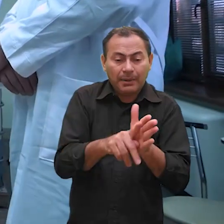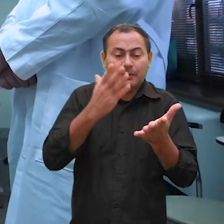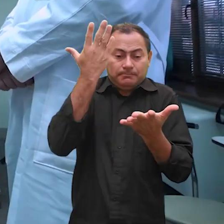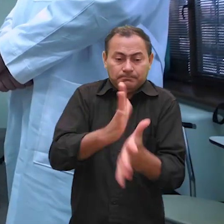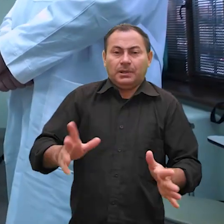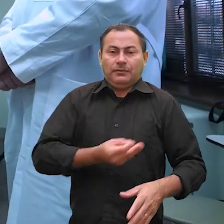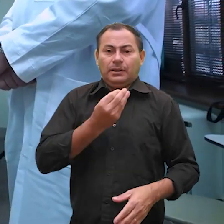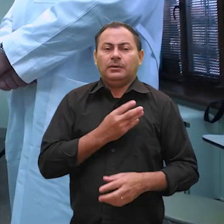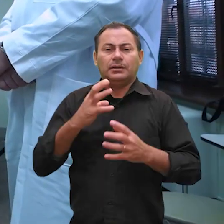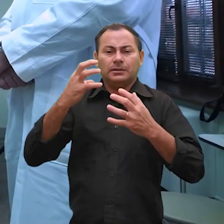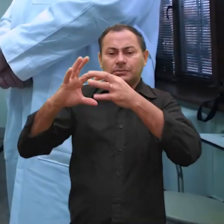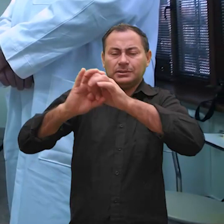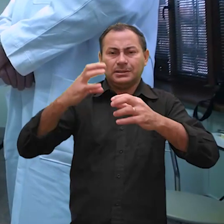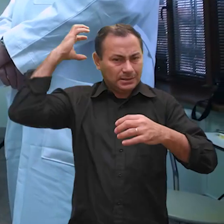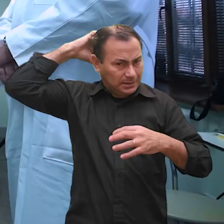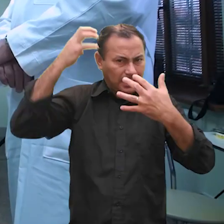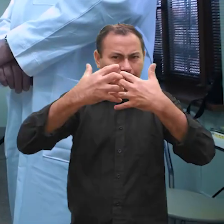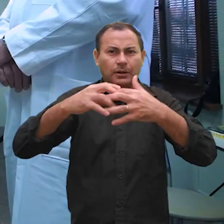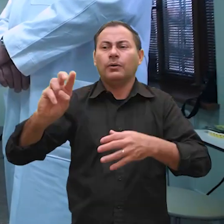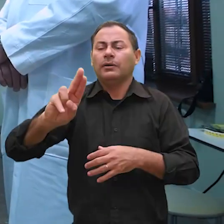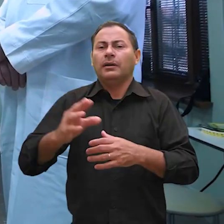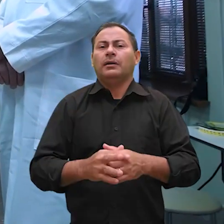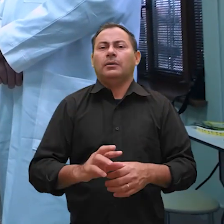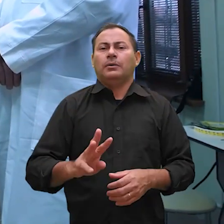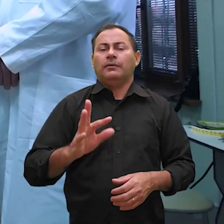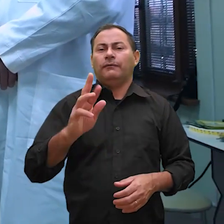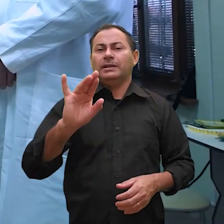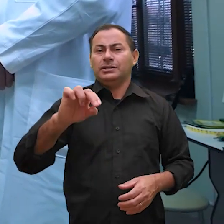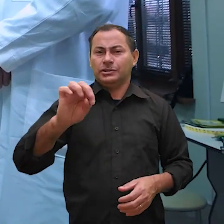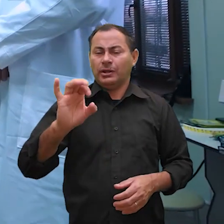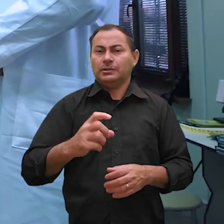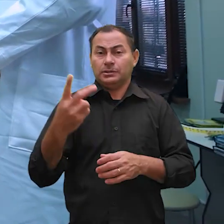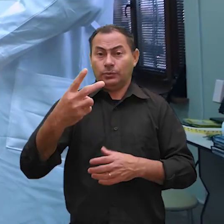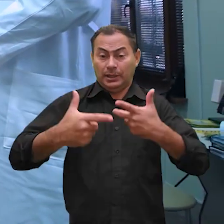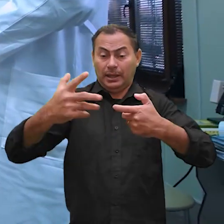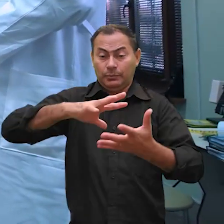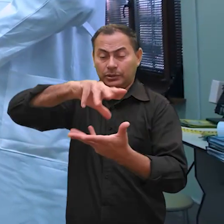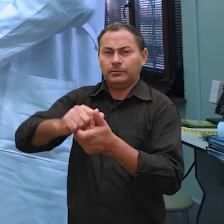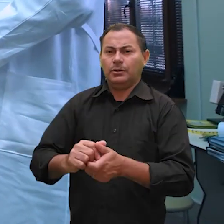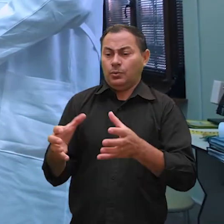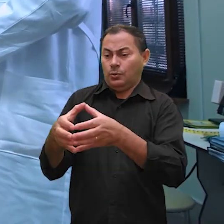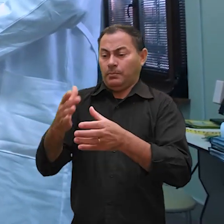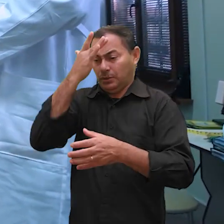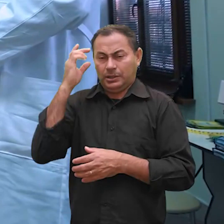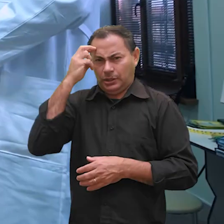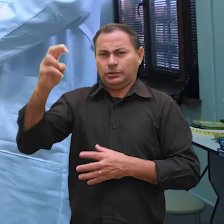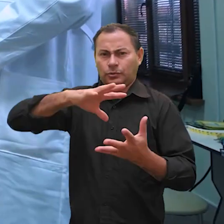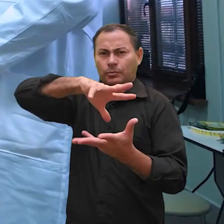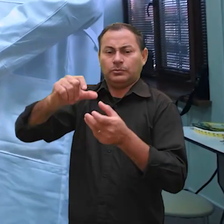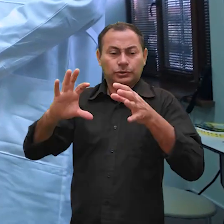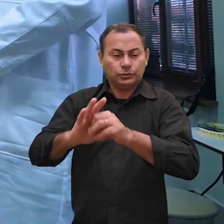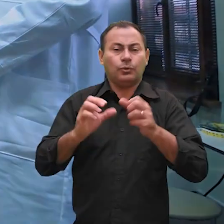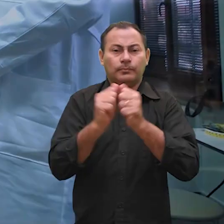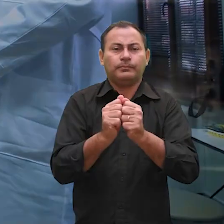mesmo, resultado da união dos cérebros. Na Universidade de Princeton, durante a Segunda Guerra Mundial, um grupo de pessoas das mais inteligentes